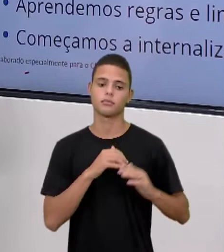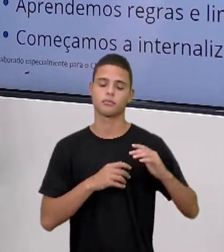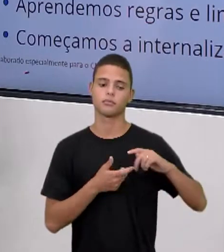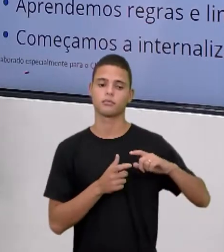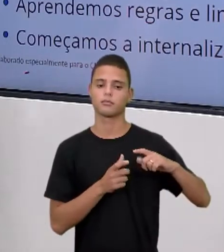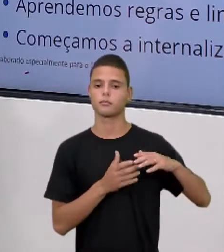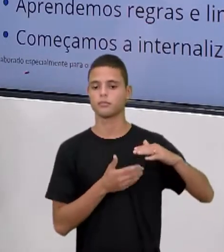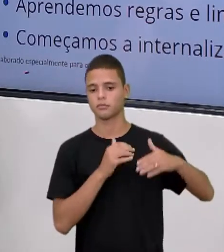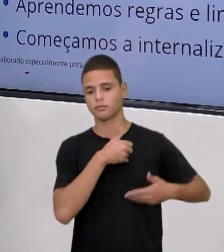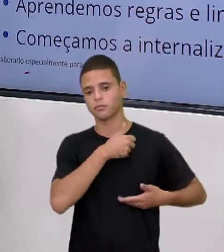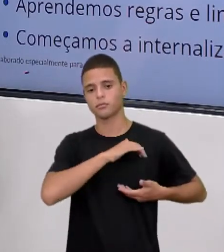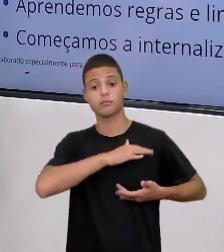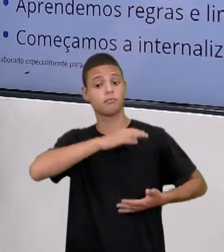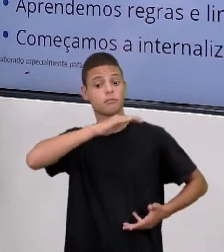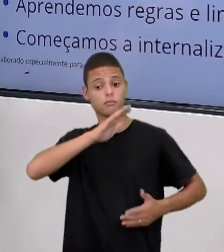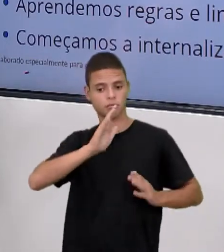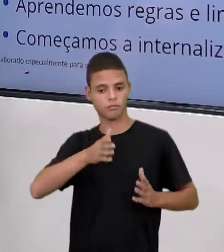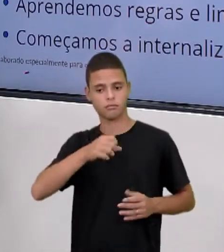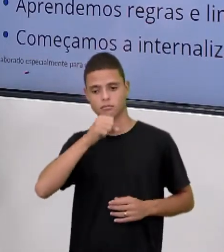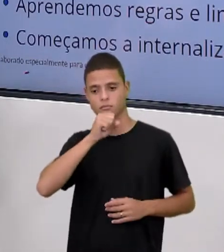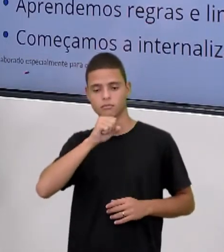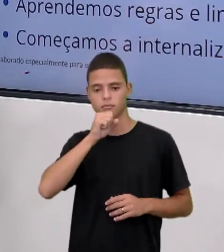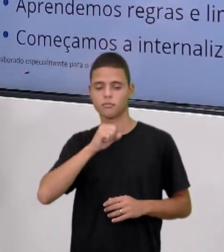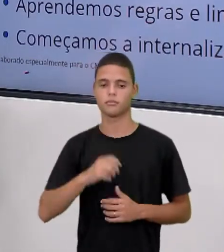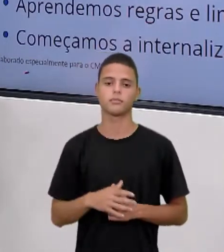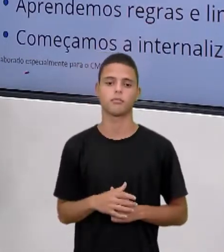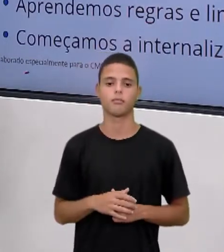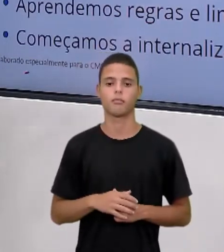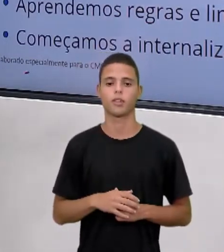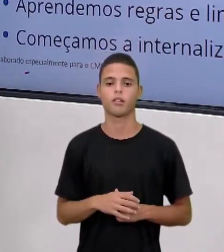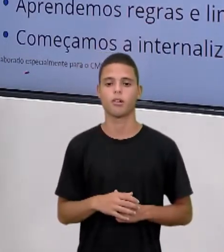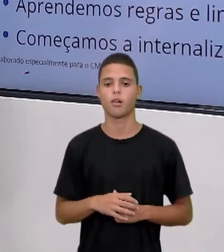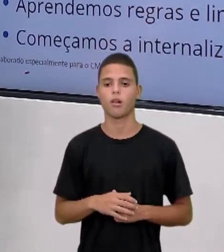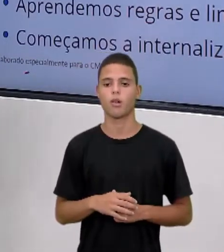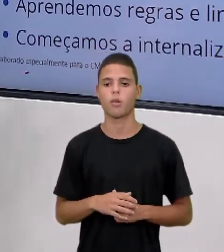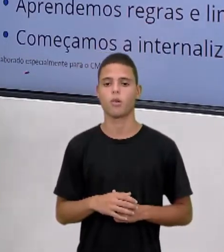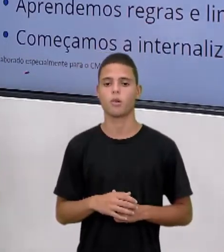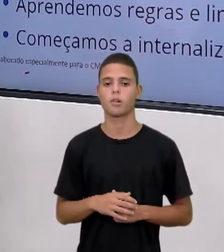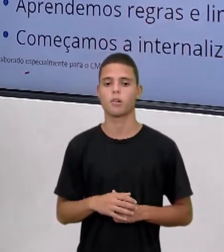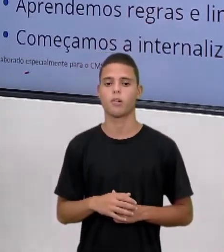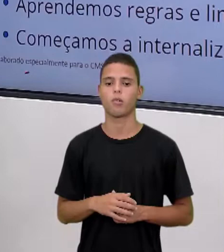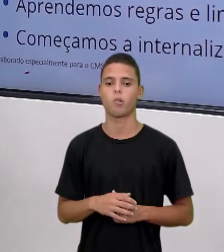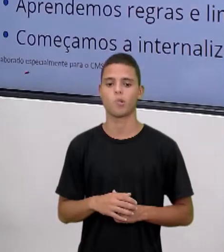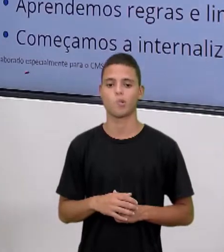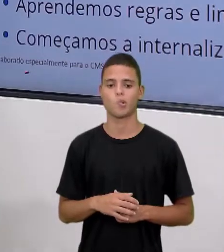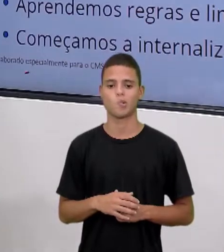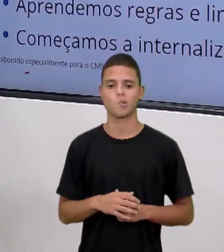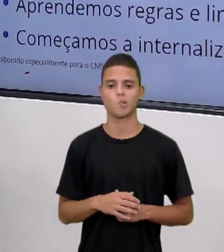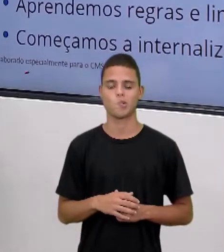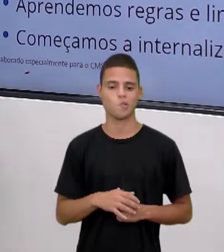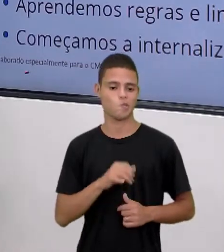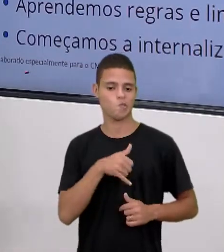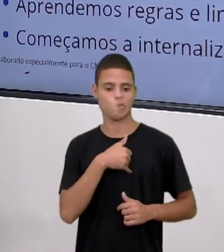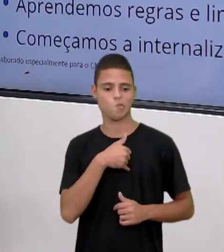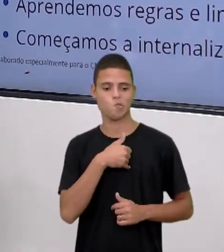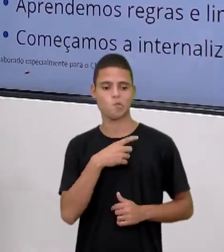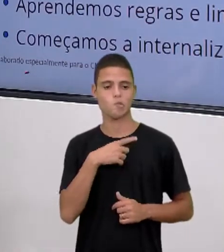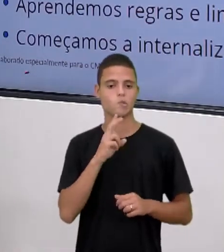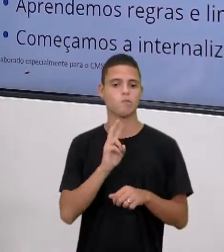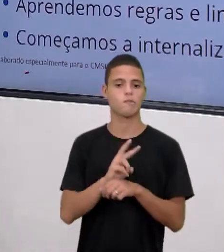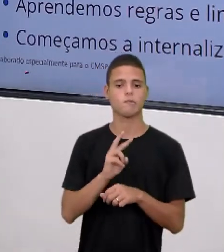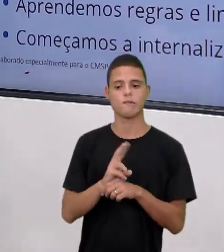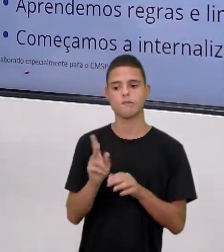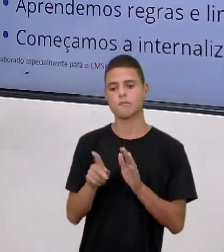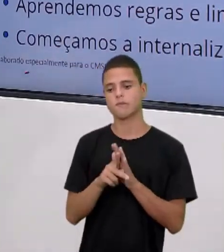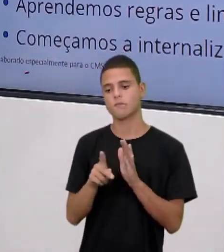estabelece qual é a idade ali que está coberta, né, está ali respaldada, né, pelo Estatuto do